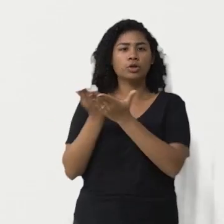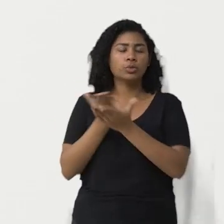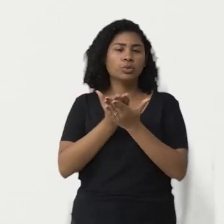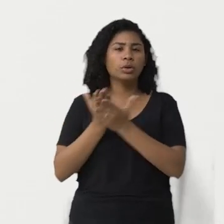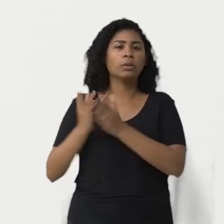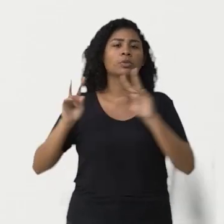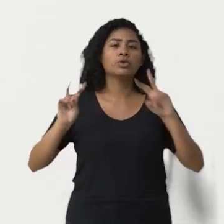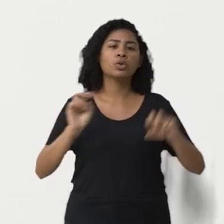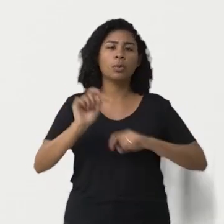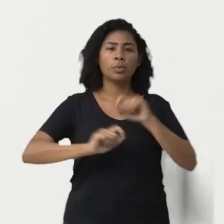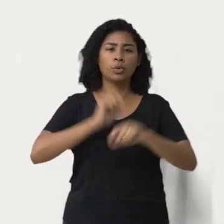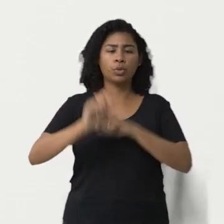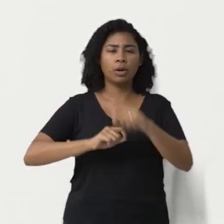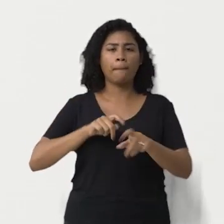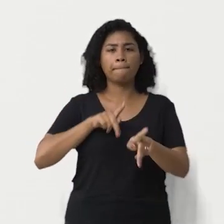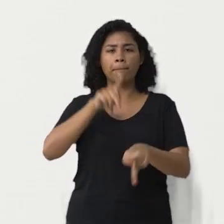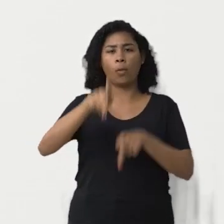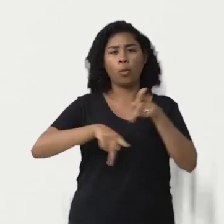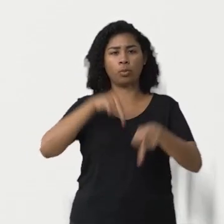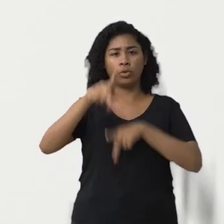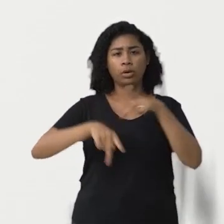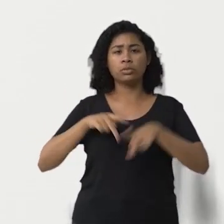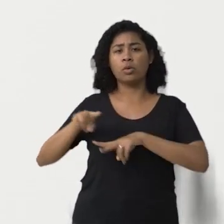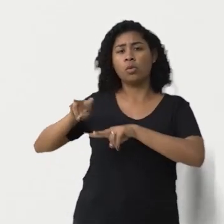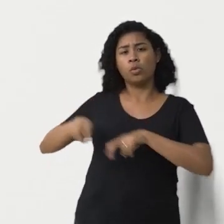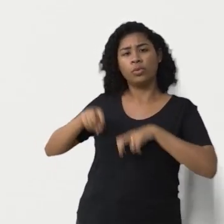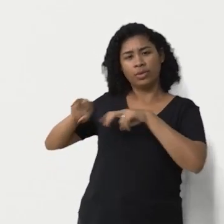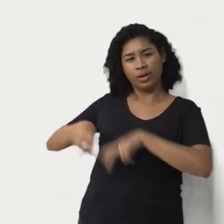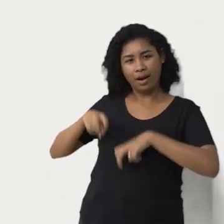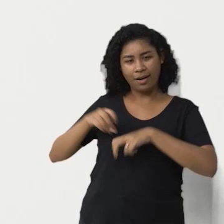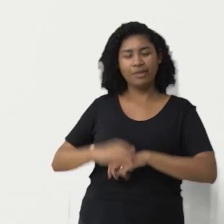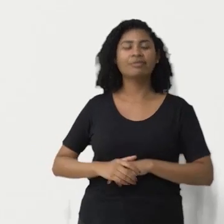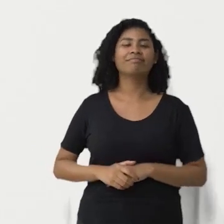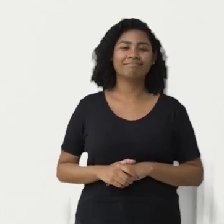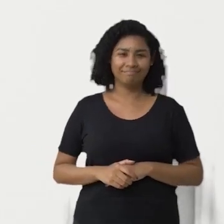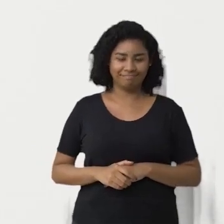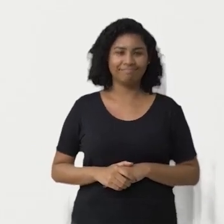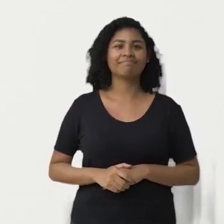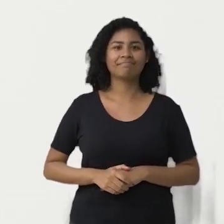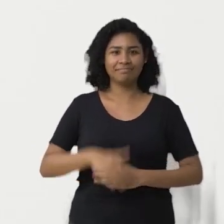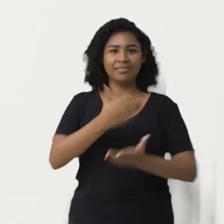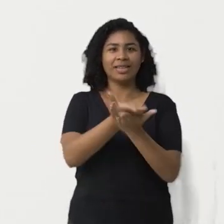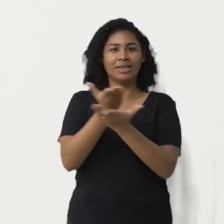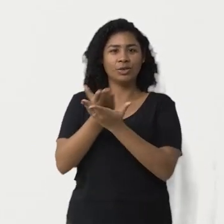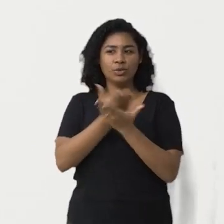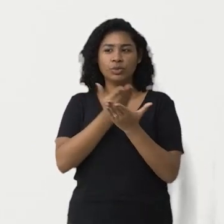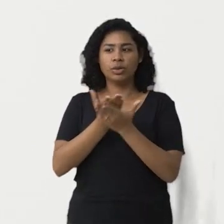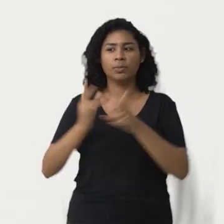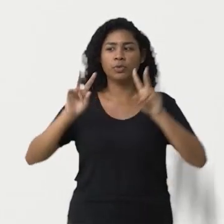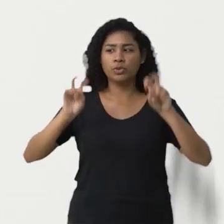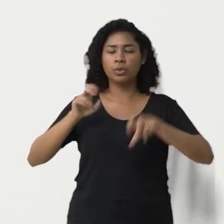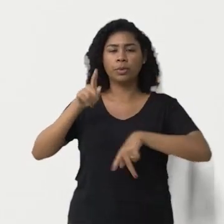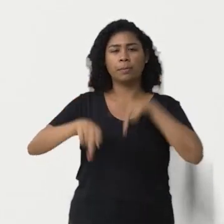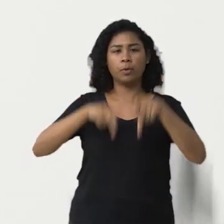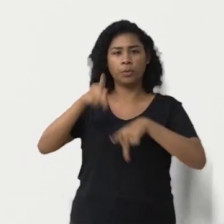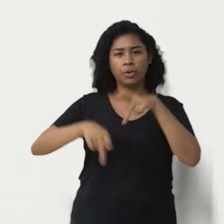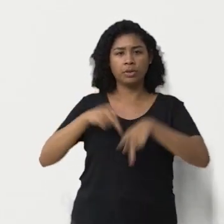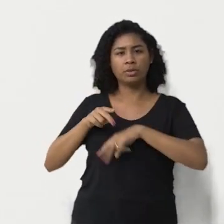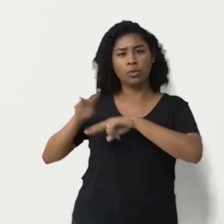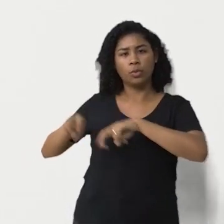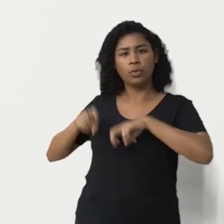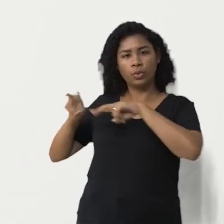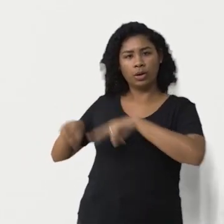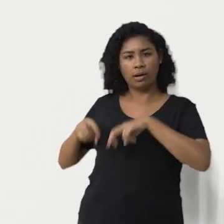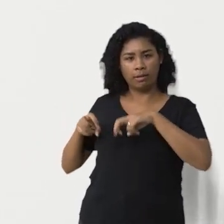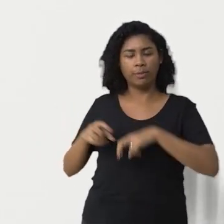sobre a população rural, né? Nós verificamos também aí em relação ao mapa da